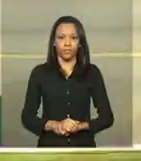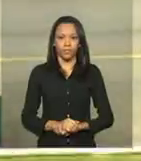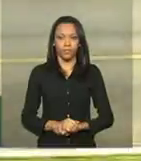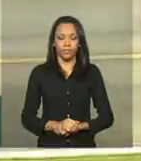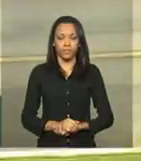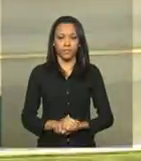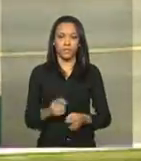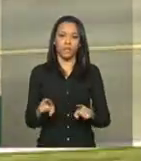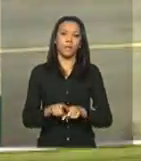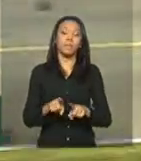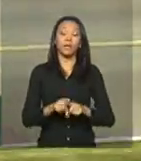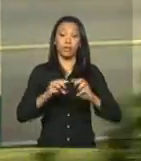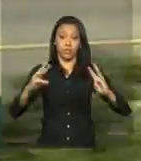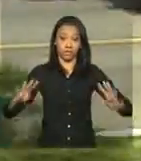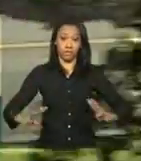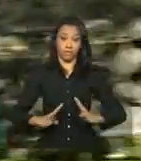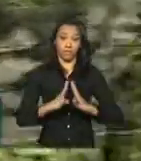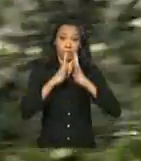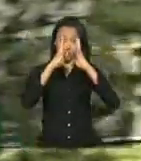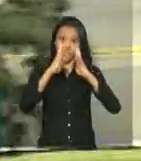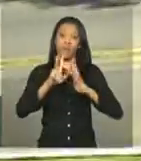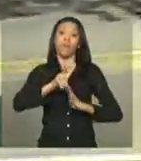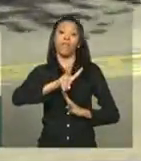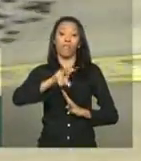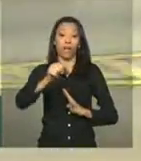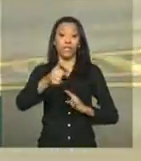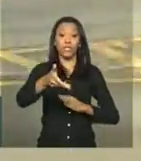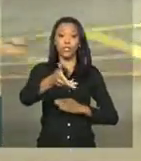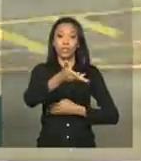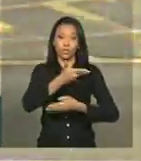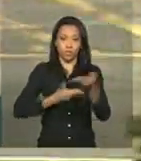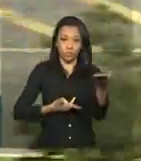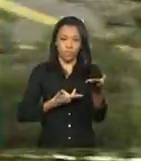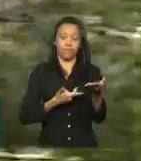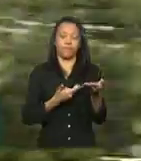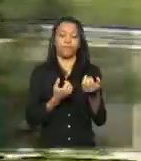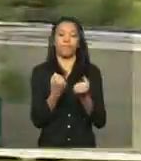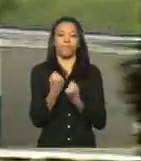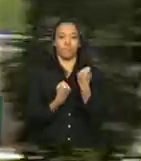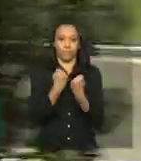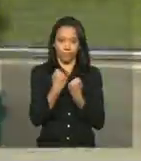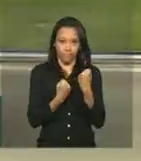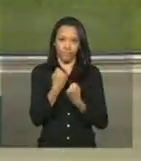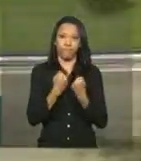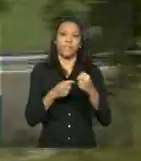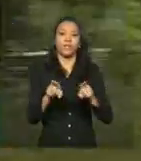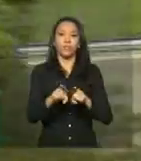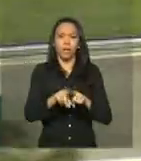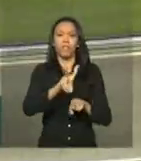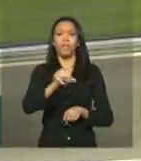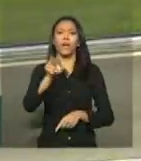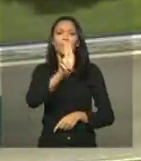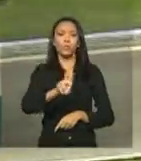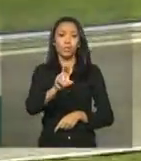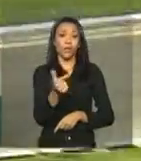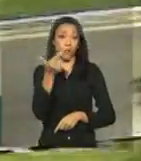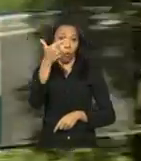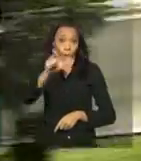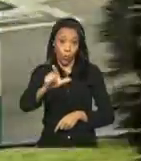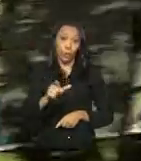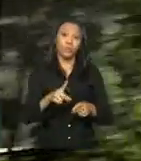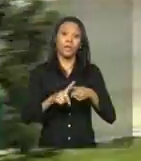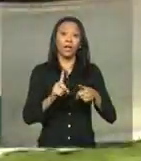E lá na catedral, a presidenta Dilma Rousseff vai trocar de carro, né? E vai utilizar o Rolls-Royce